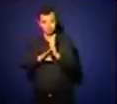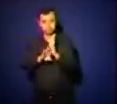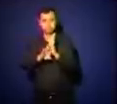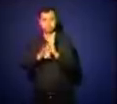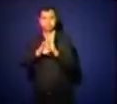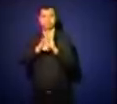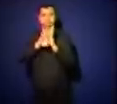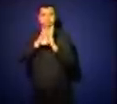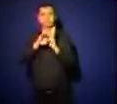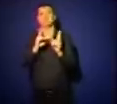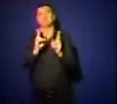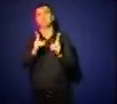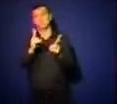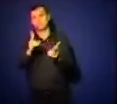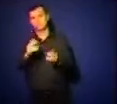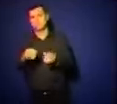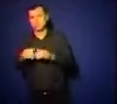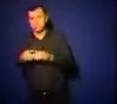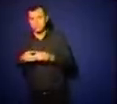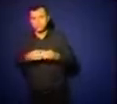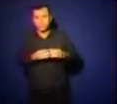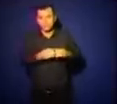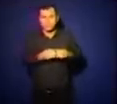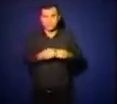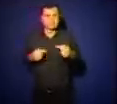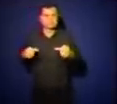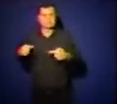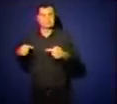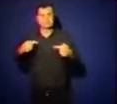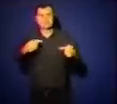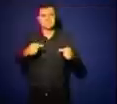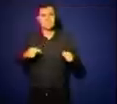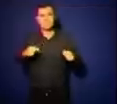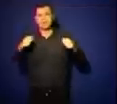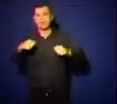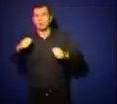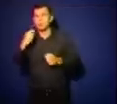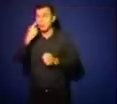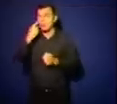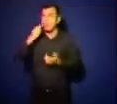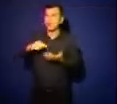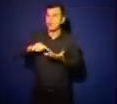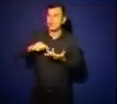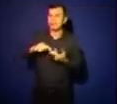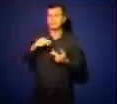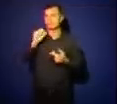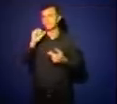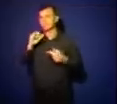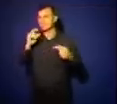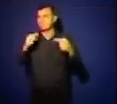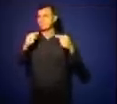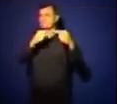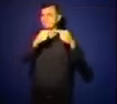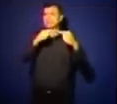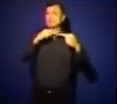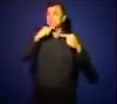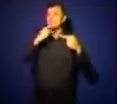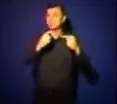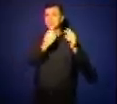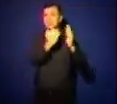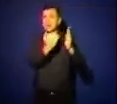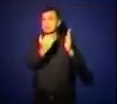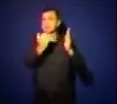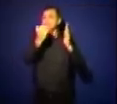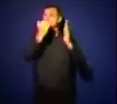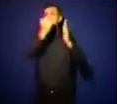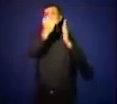Tem um grupo aqui e tem um outro grupo que diz olha mas não dá para fazer isso assim porque se você não está batendo a meta e simplesmente aumenta a meta o que vai acontecer